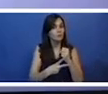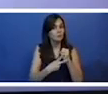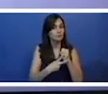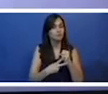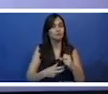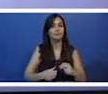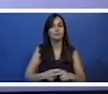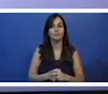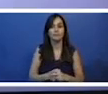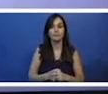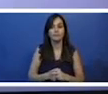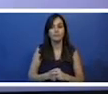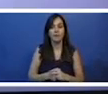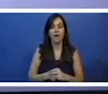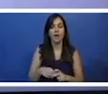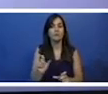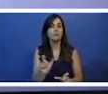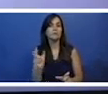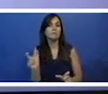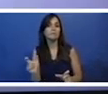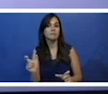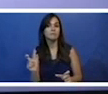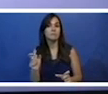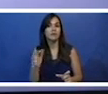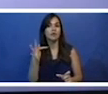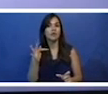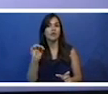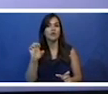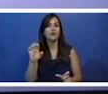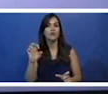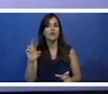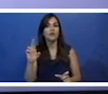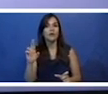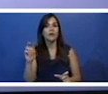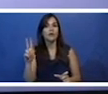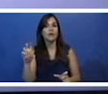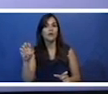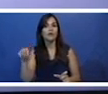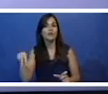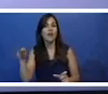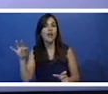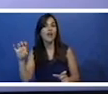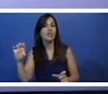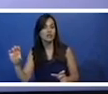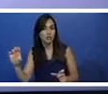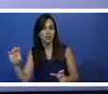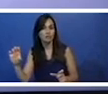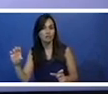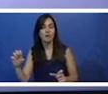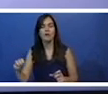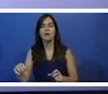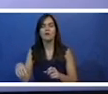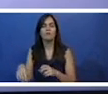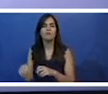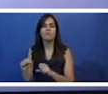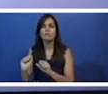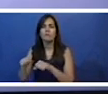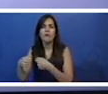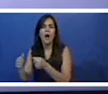que é o ferver, em fervente, que está qualificando esse leite. Não é qualquer leite, é um